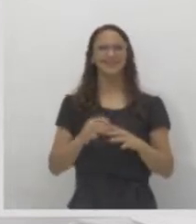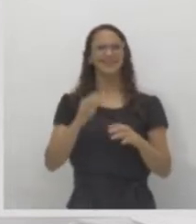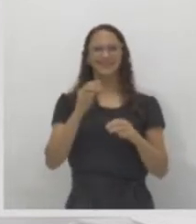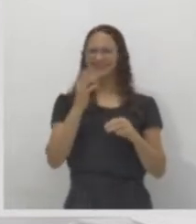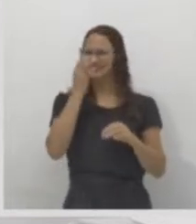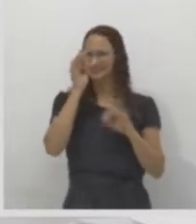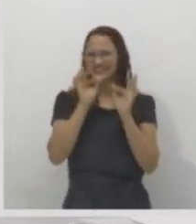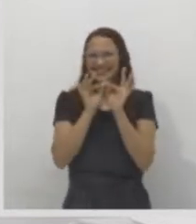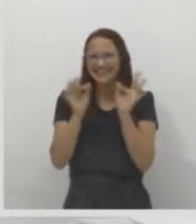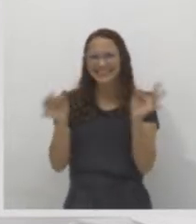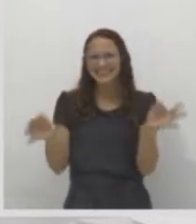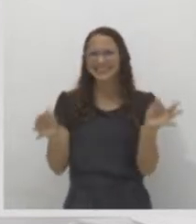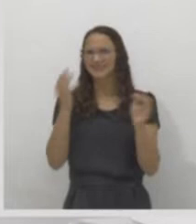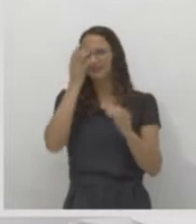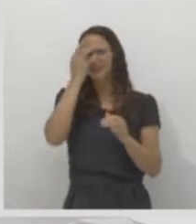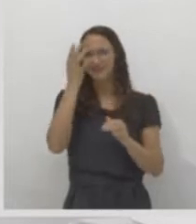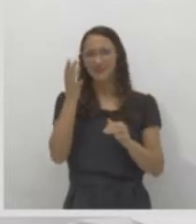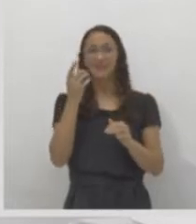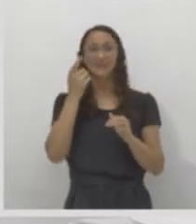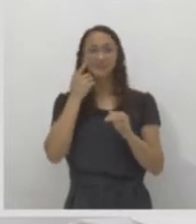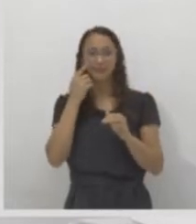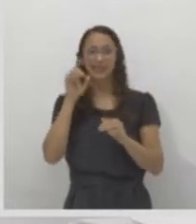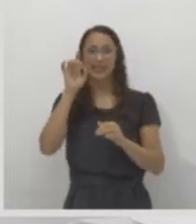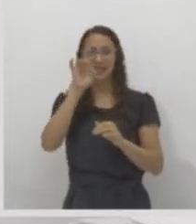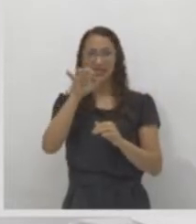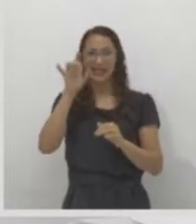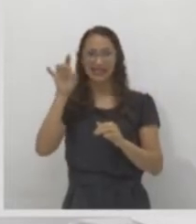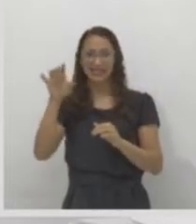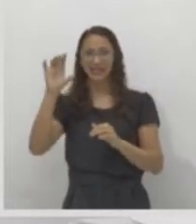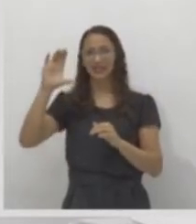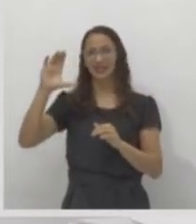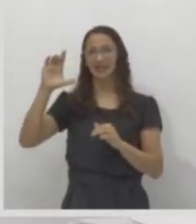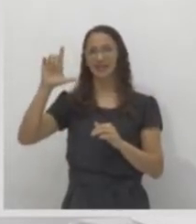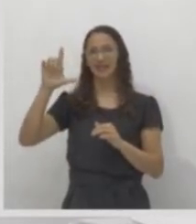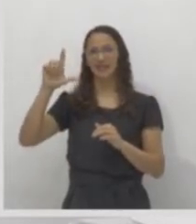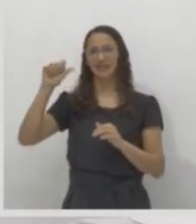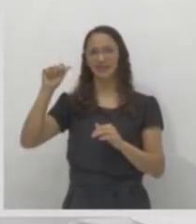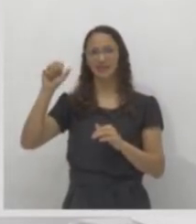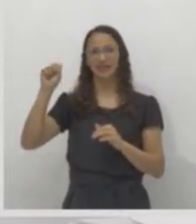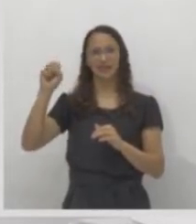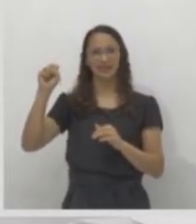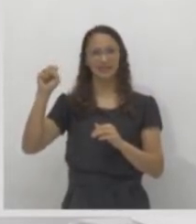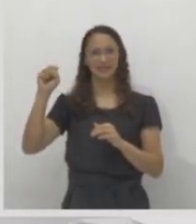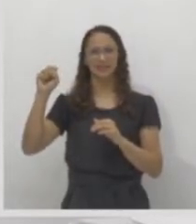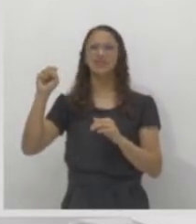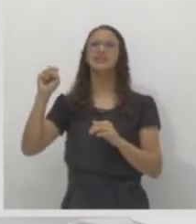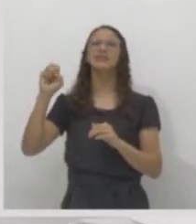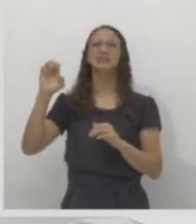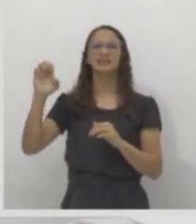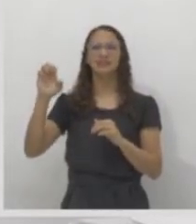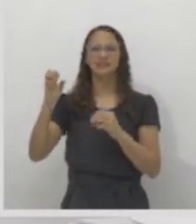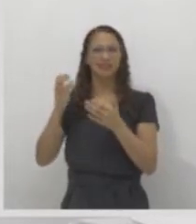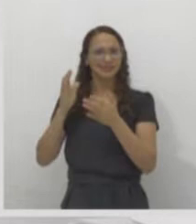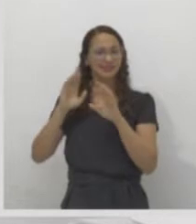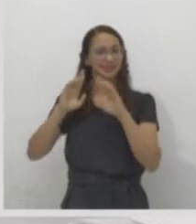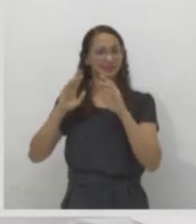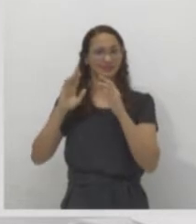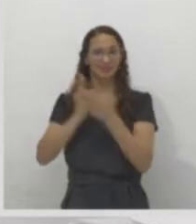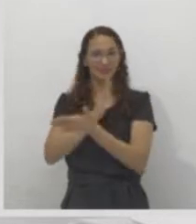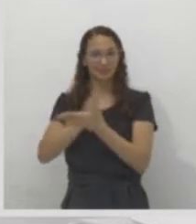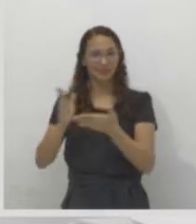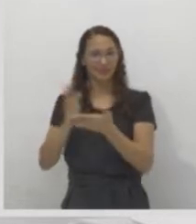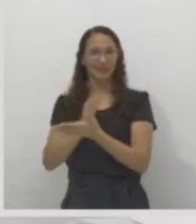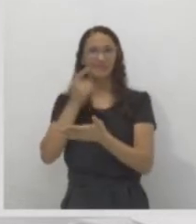ler cada classe separadamente. Quer ver uma coisa? Esquece que estamos na segunda classe. Vamos ler que número que tem